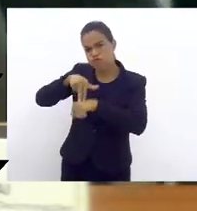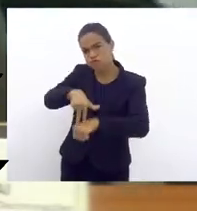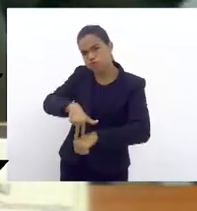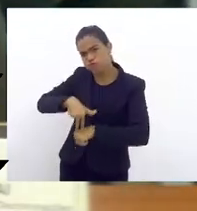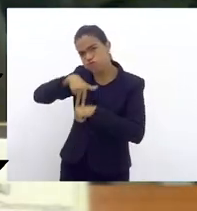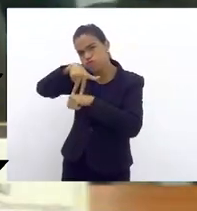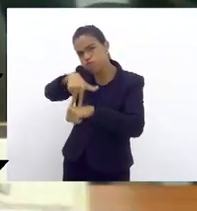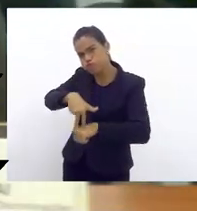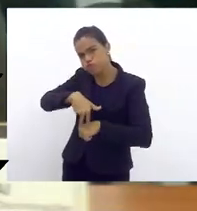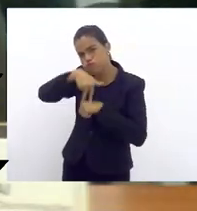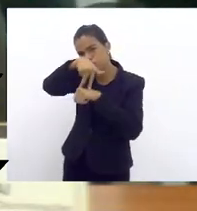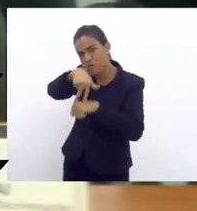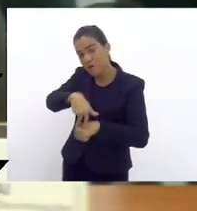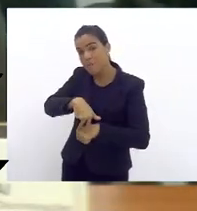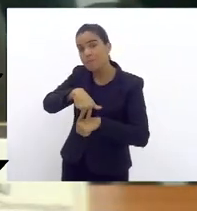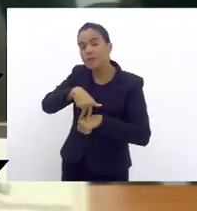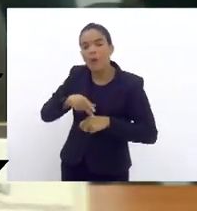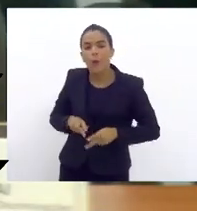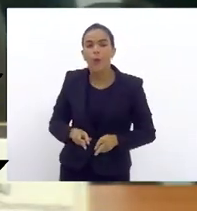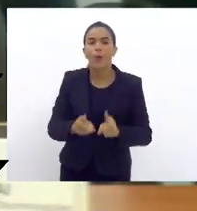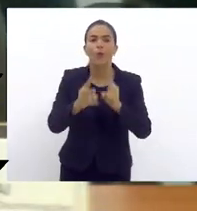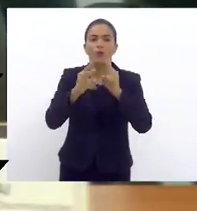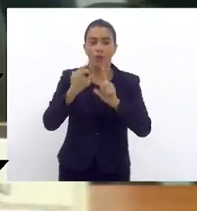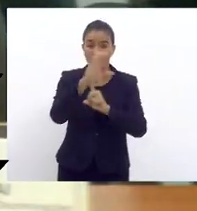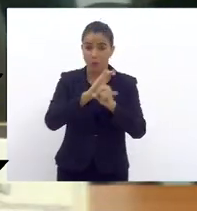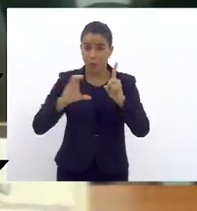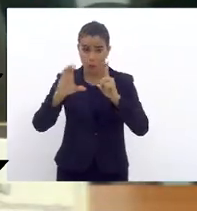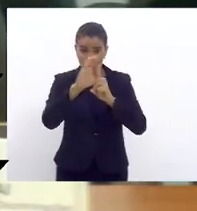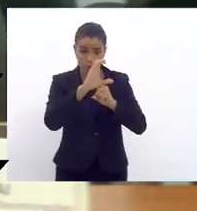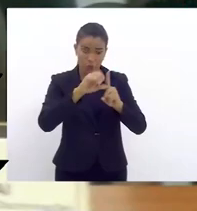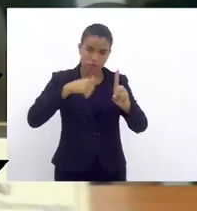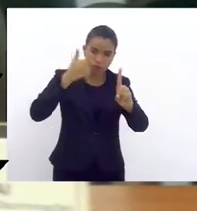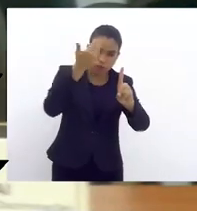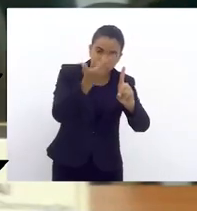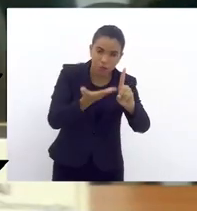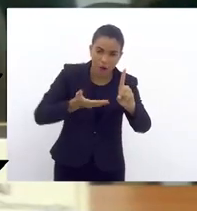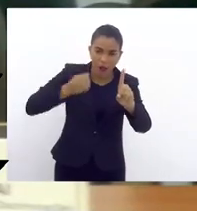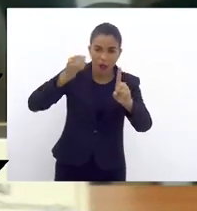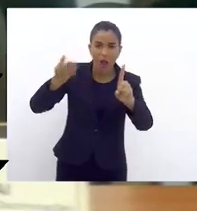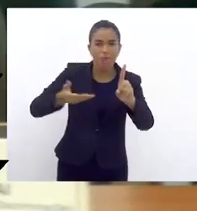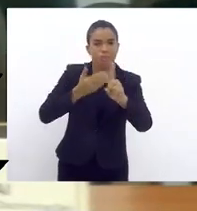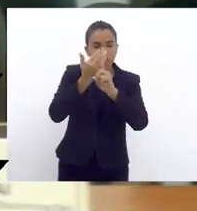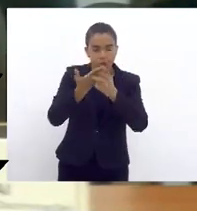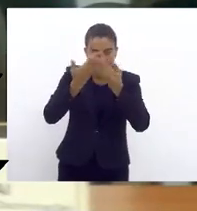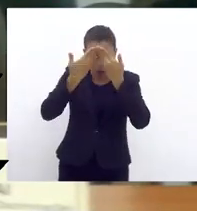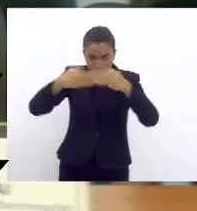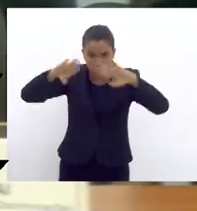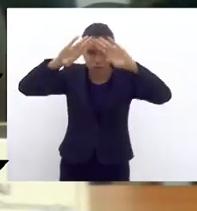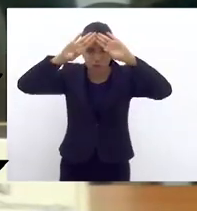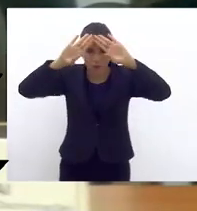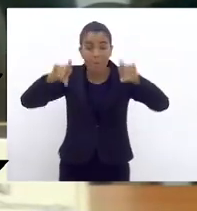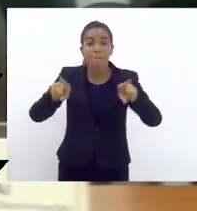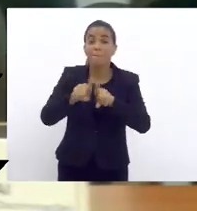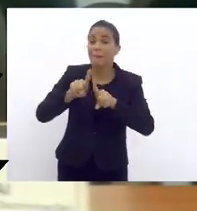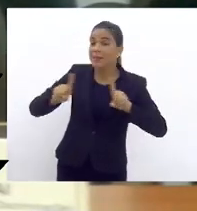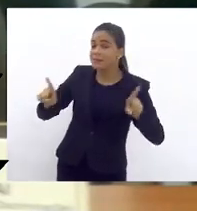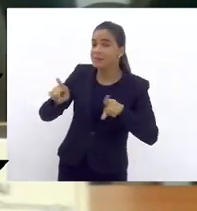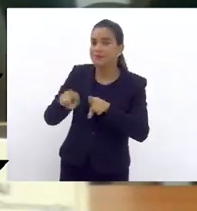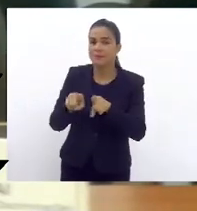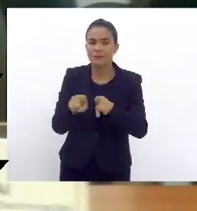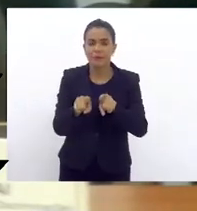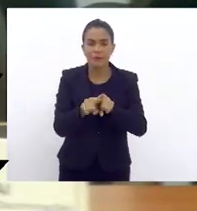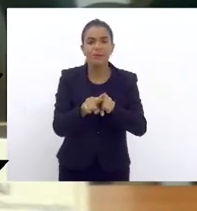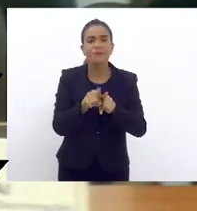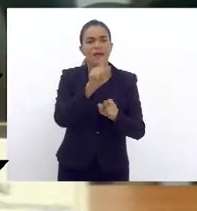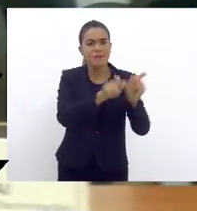seja dar continuidade do culto aos seus ancestrais aos seus orçais mas também que